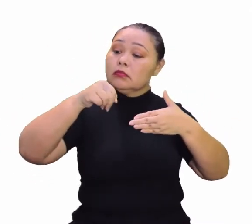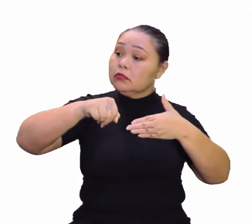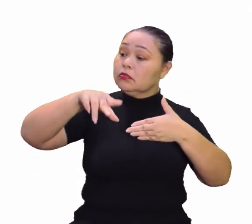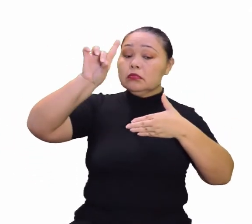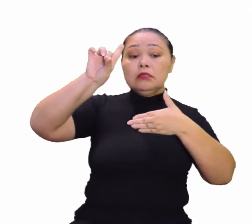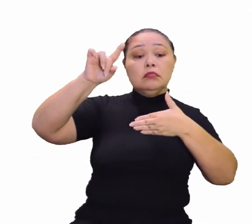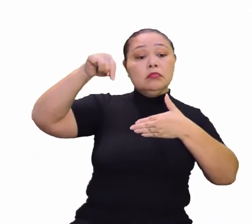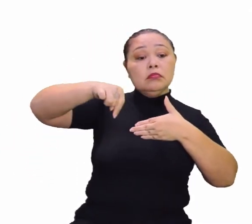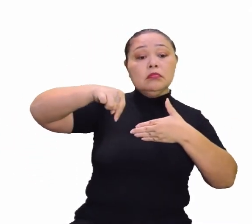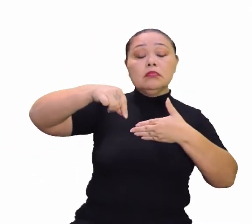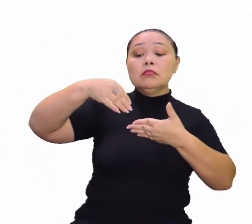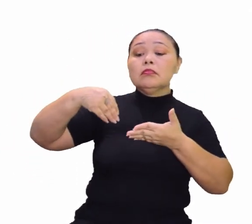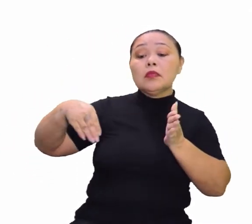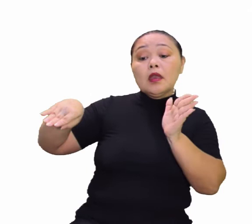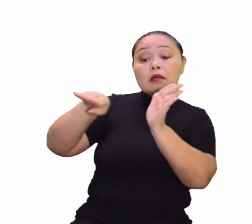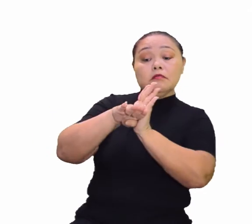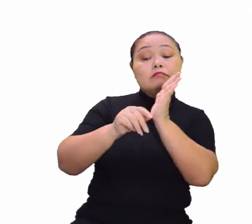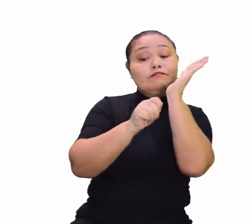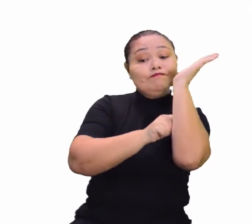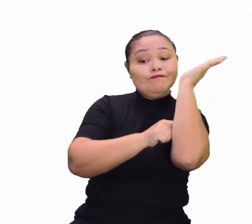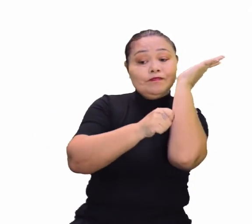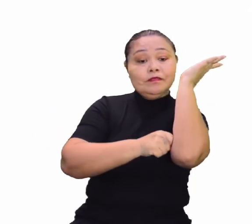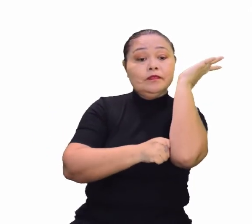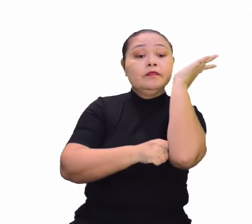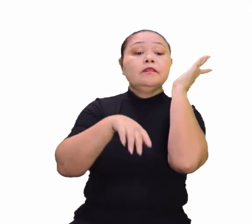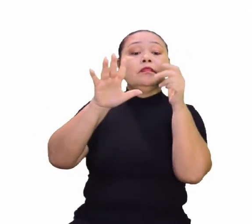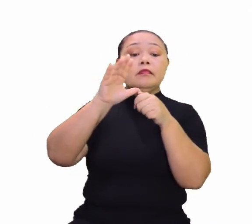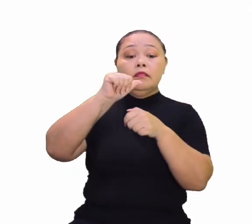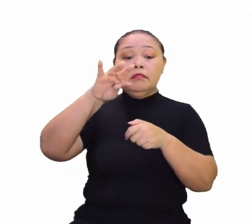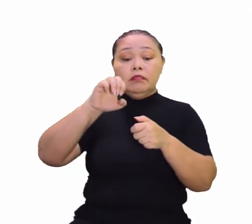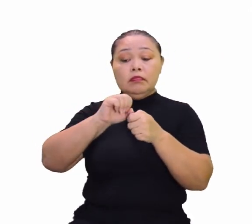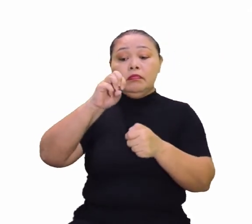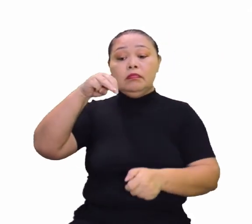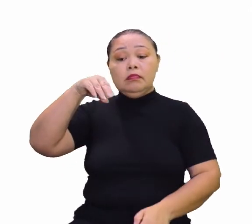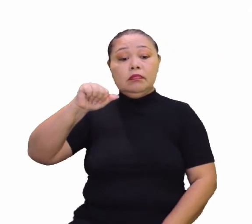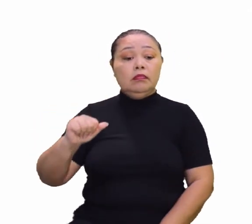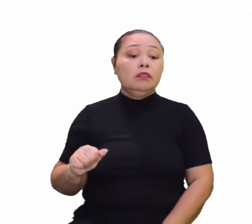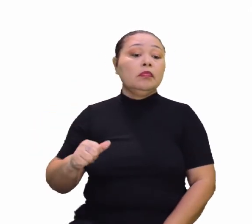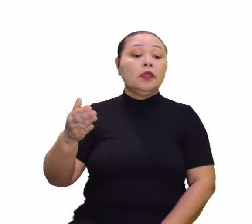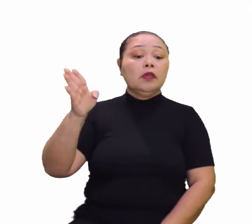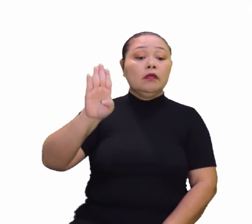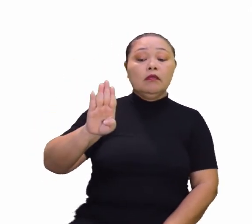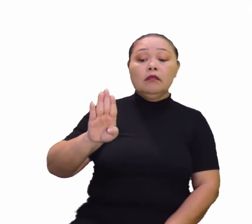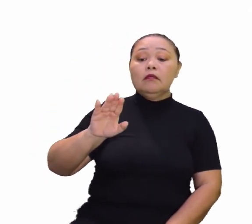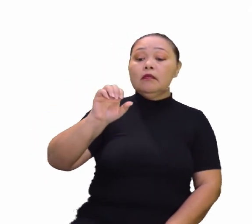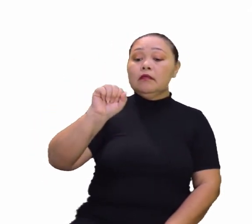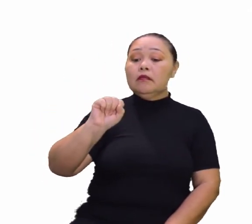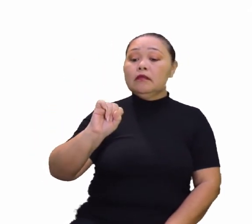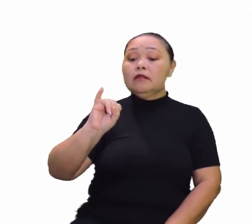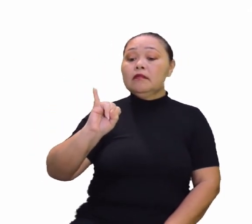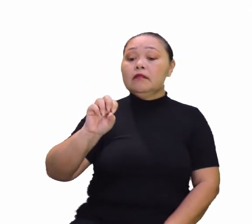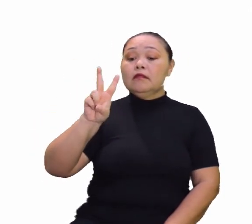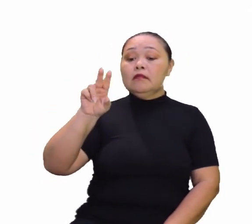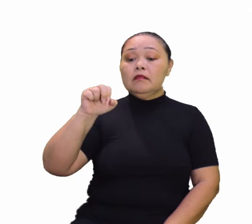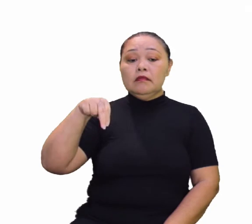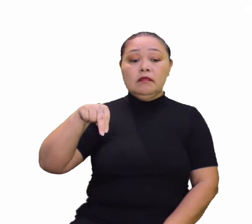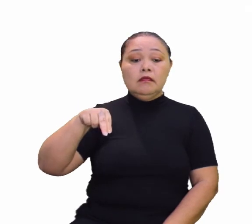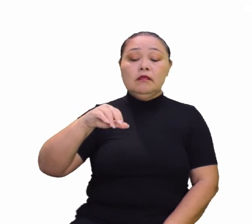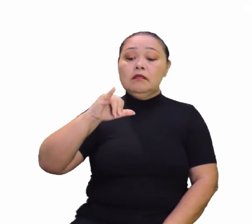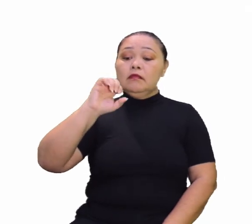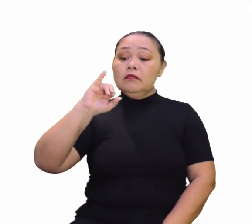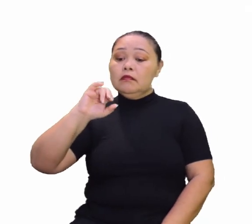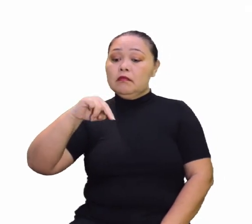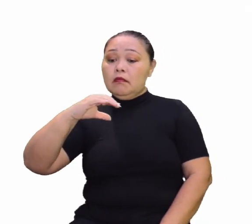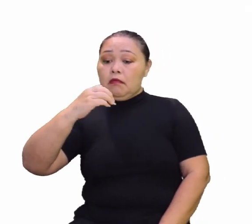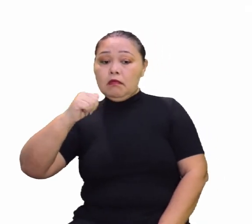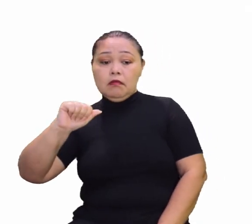condução dos nordestinos até os seringais. Alternativa A, a Caeta e o Senta. B, o Civan e o